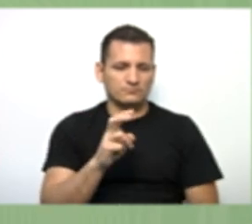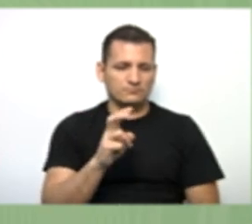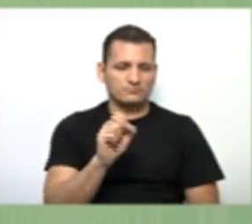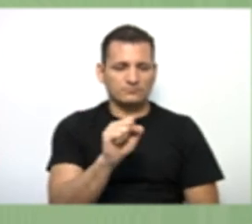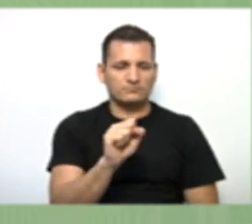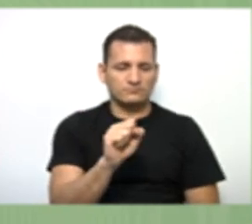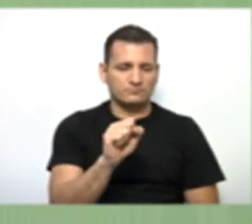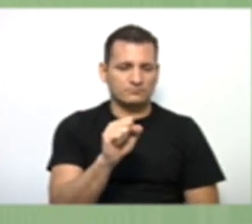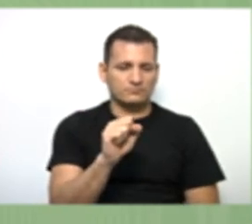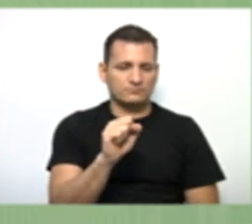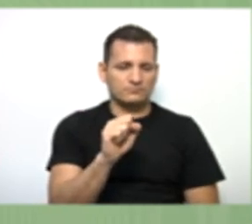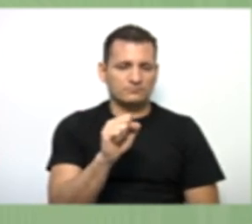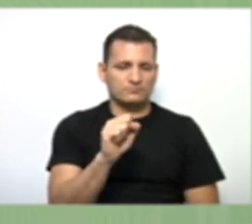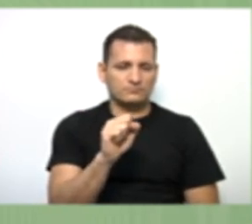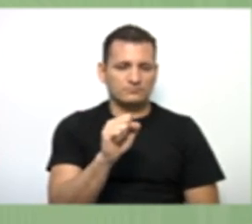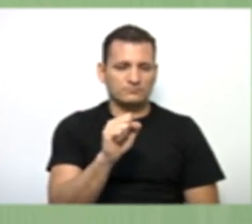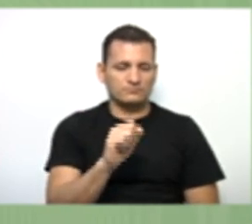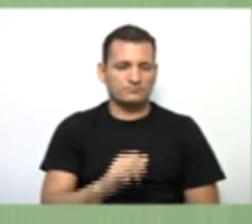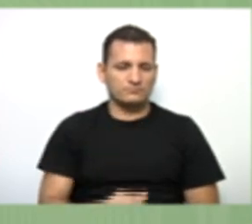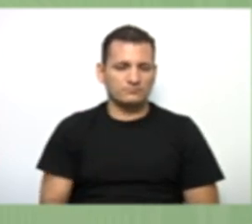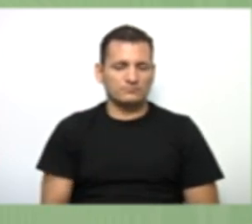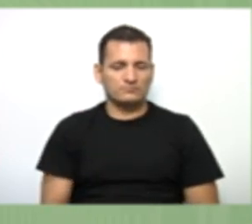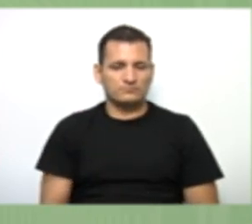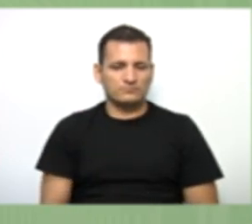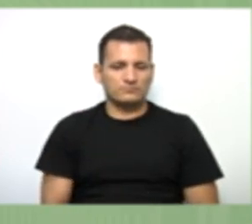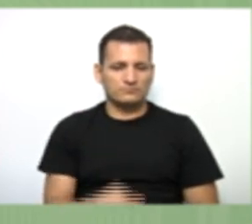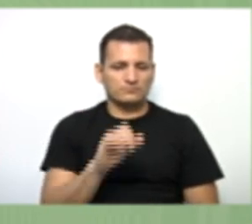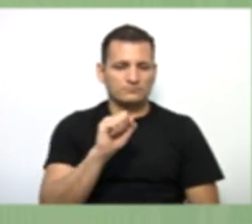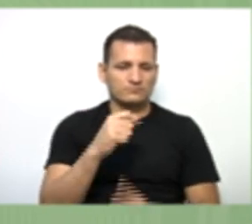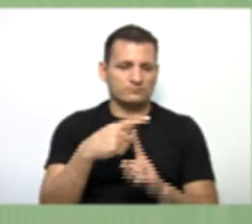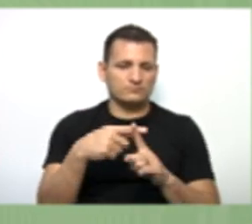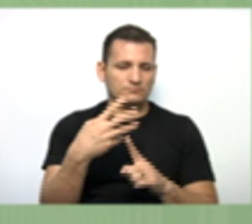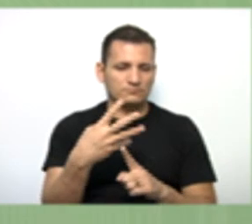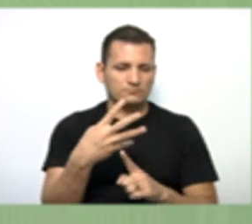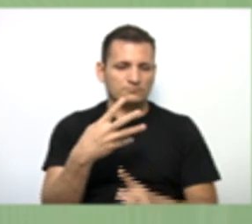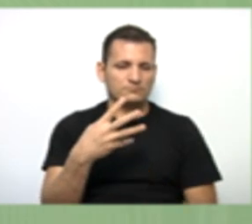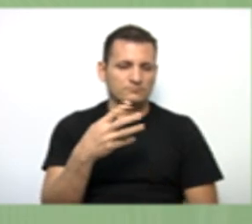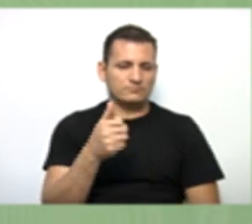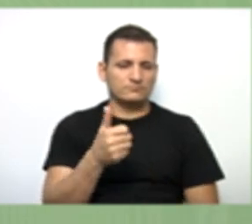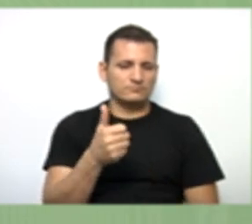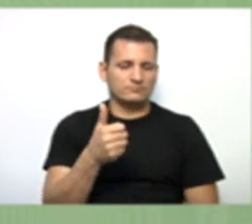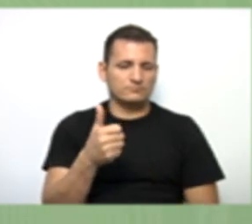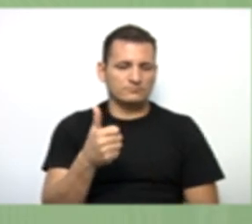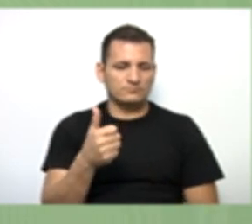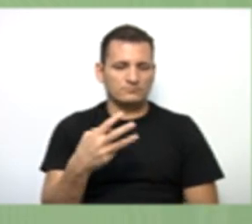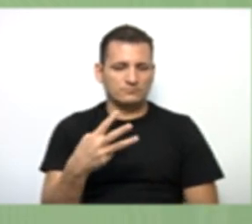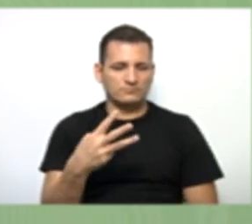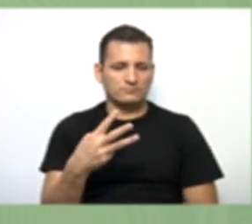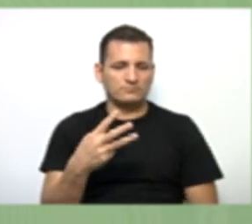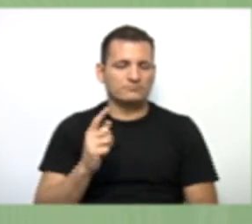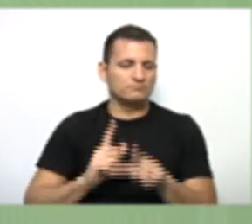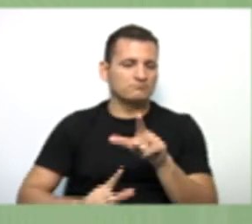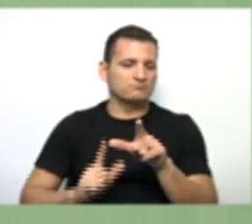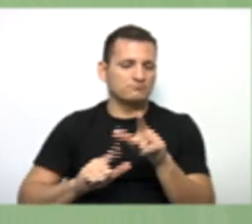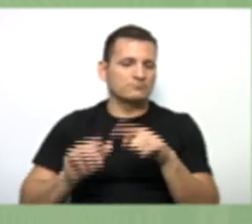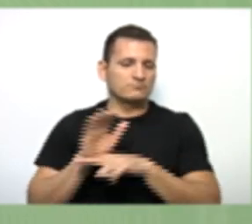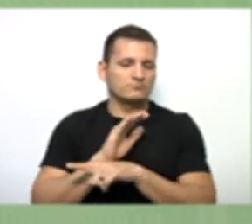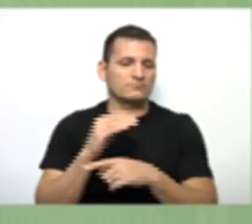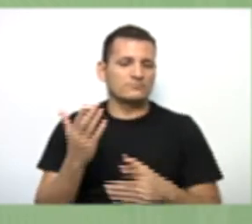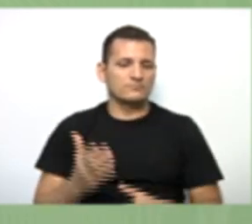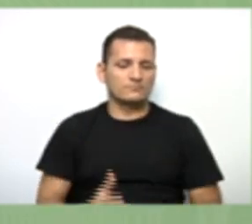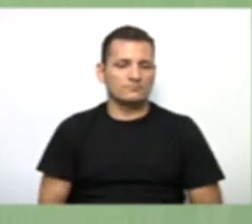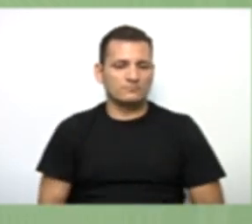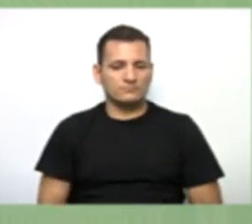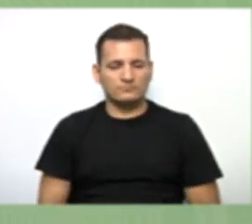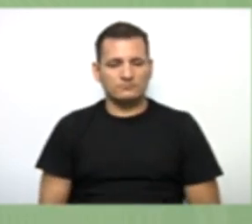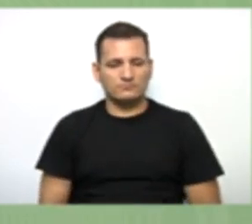Então, 8 mais 4, 12, 13. O 13 qual é a letra? 13